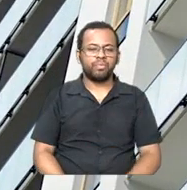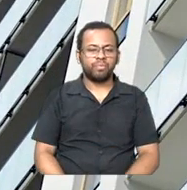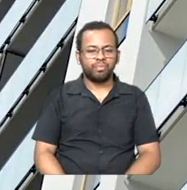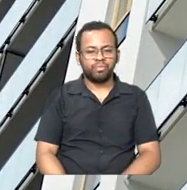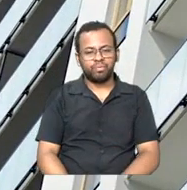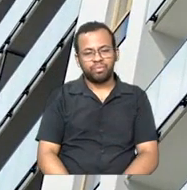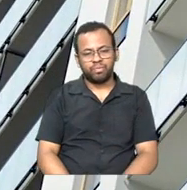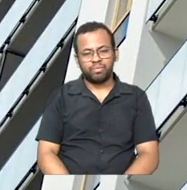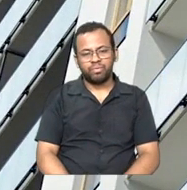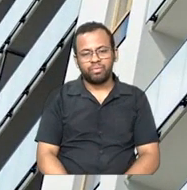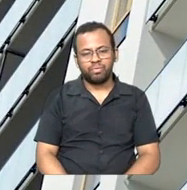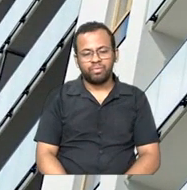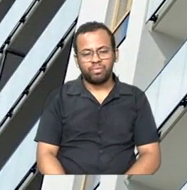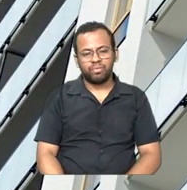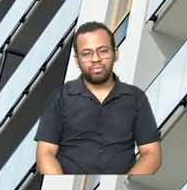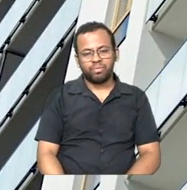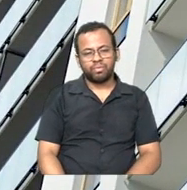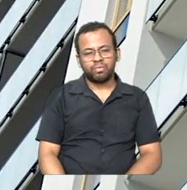prêmio